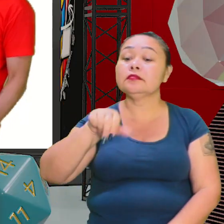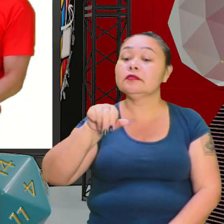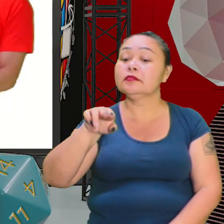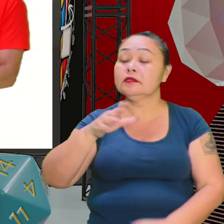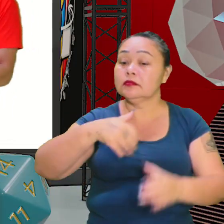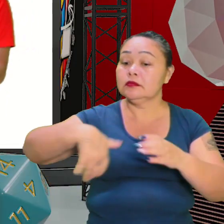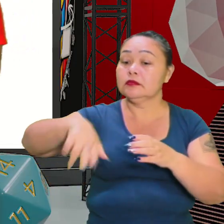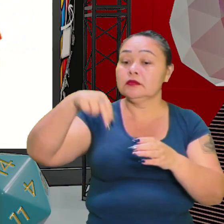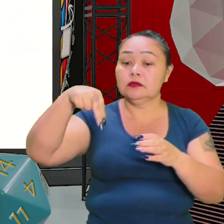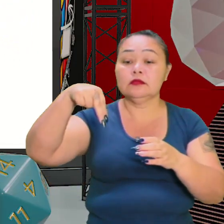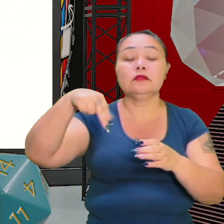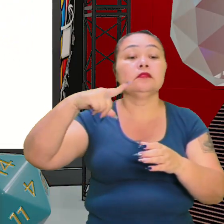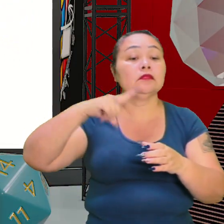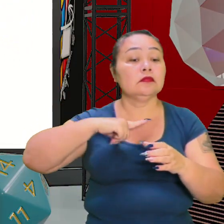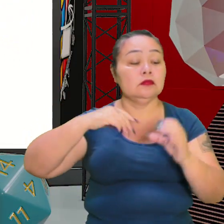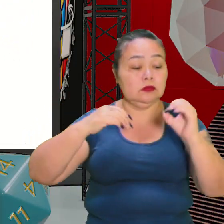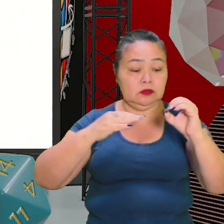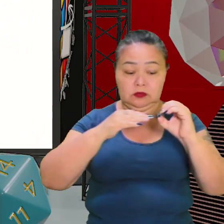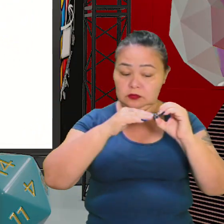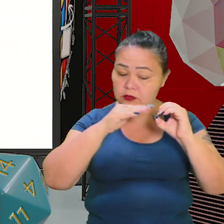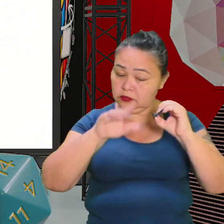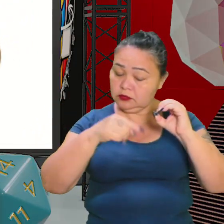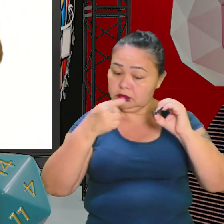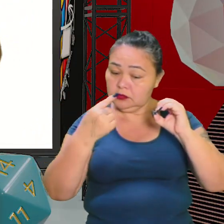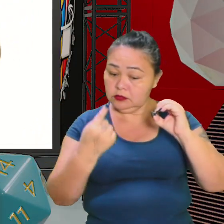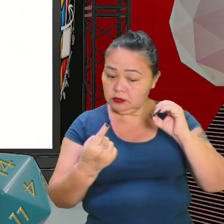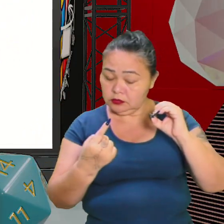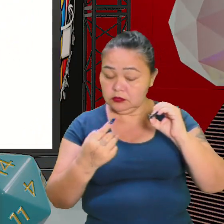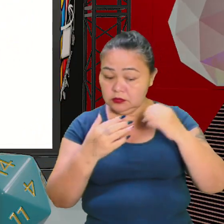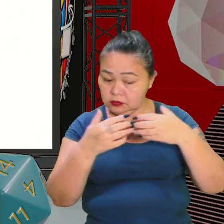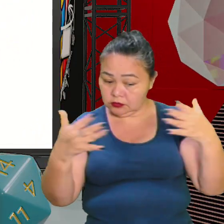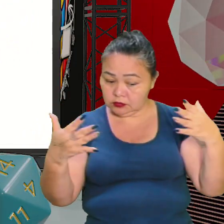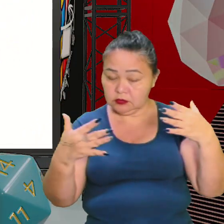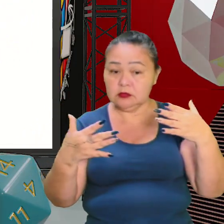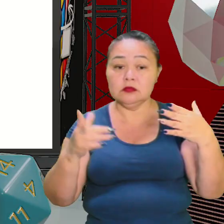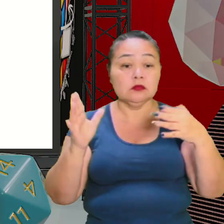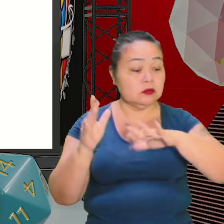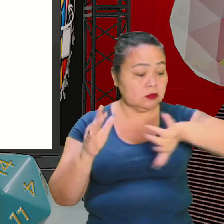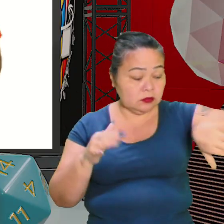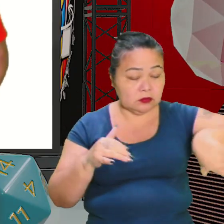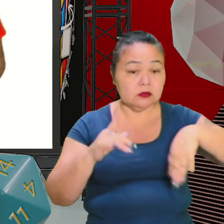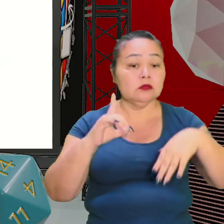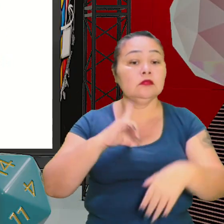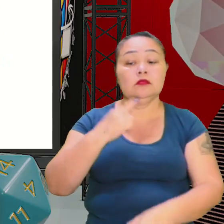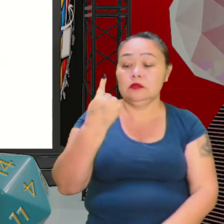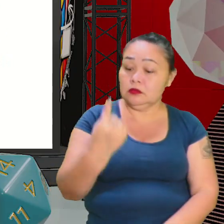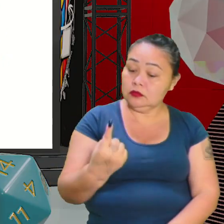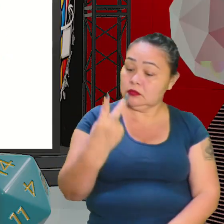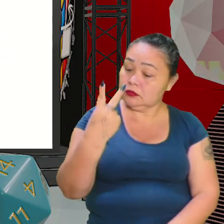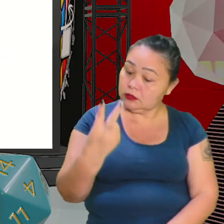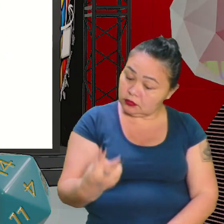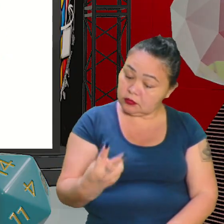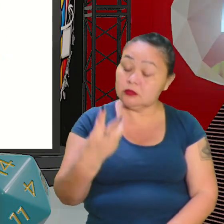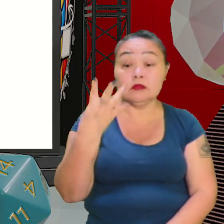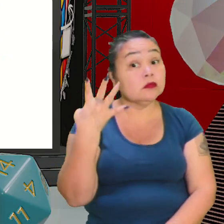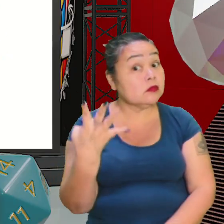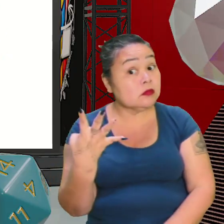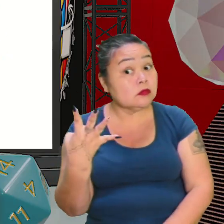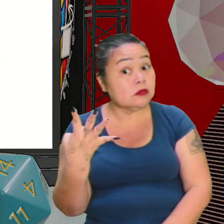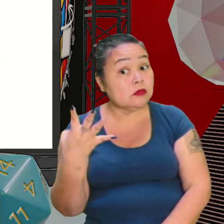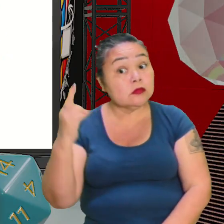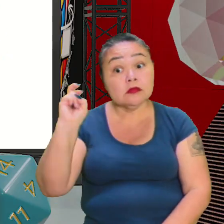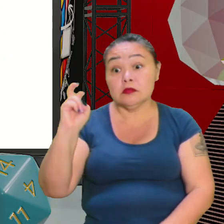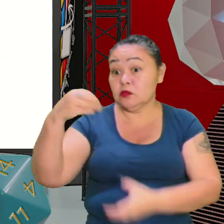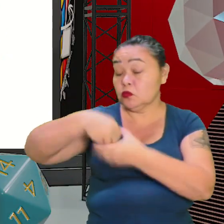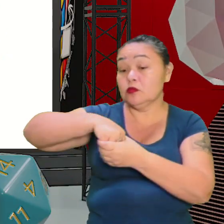se é natural, Do depois do zero pra depois do zero, como é aberto no zero, então não conta o zero. Não Então, conta o zero. 1, 2, 3 e 4.